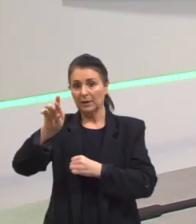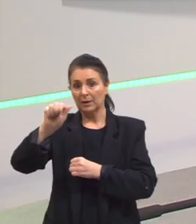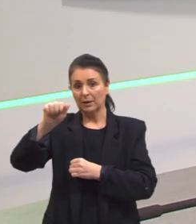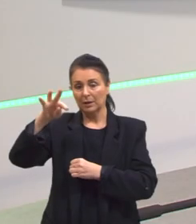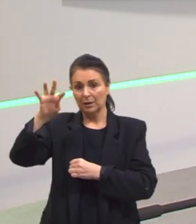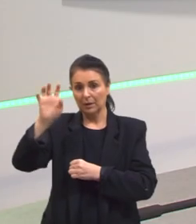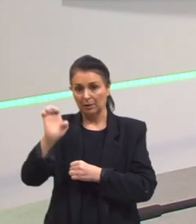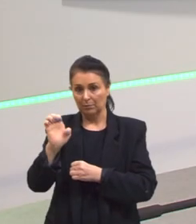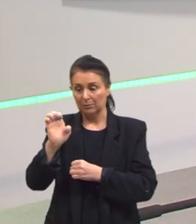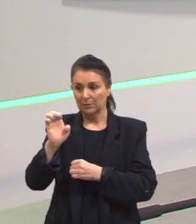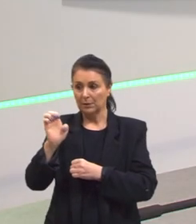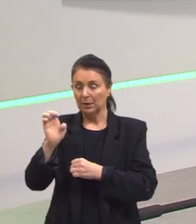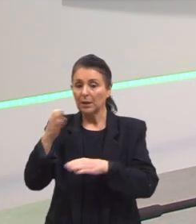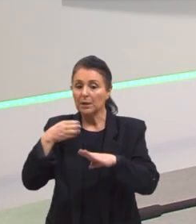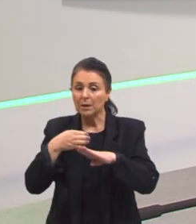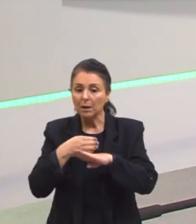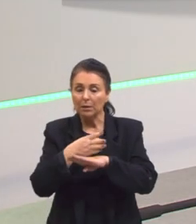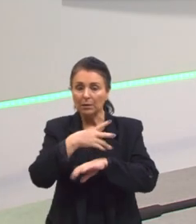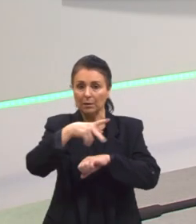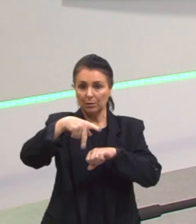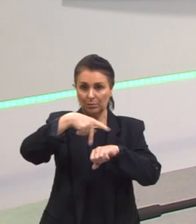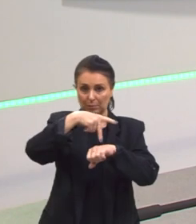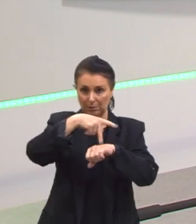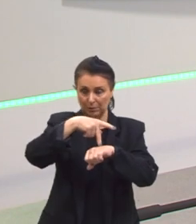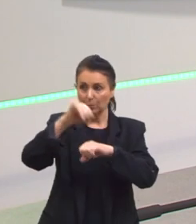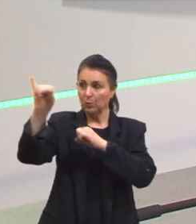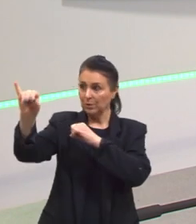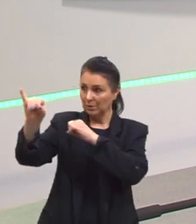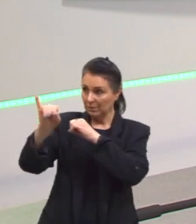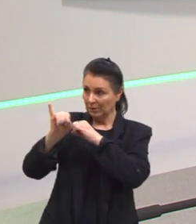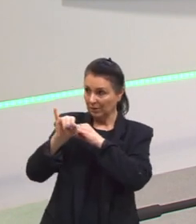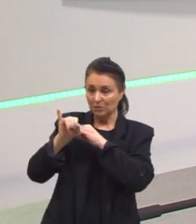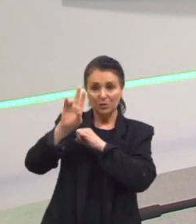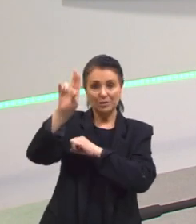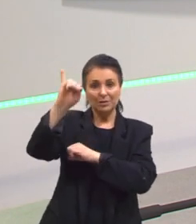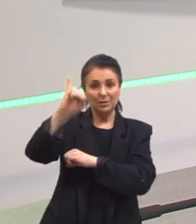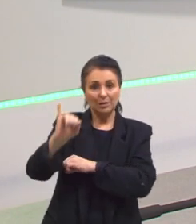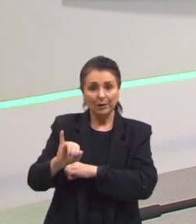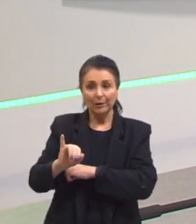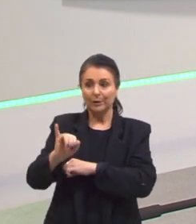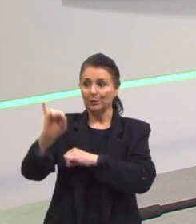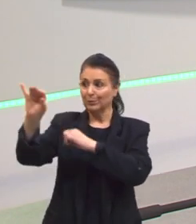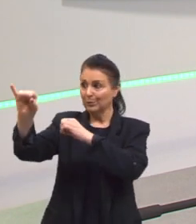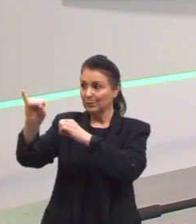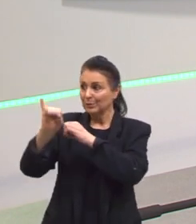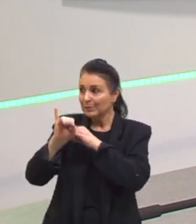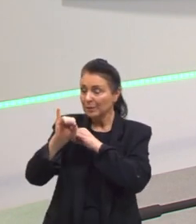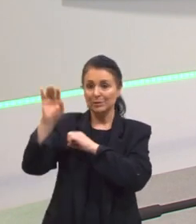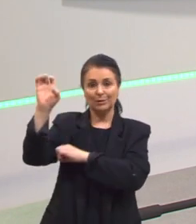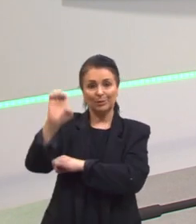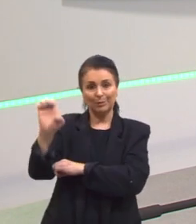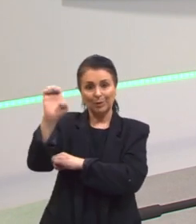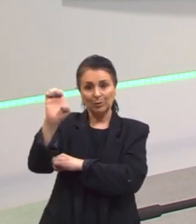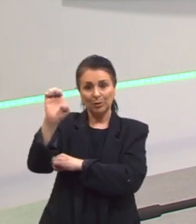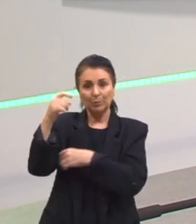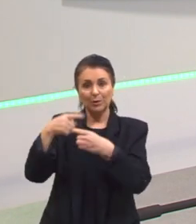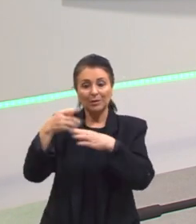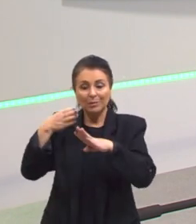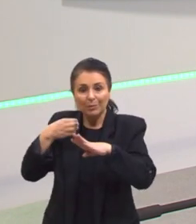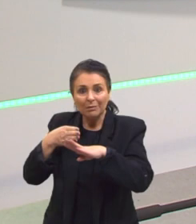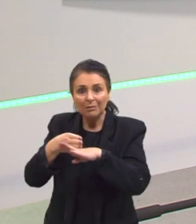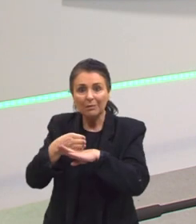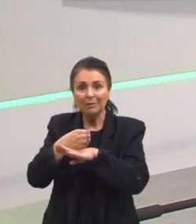pessoa no país por exemplo os imigrantes italianos os imigrantes europeus como um todo eles estão ingressando